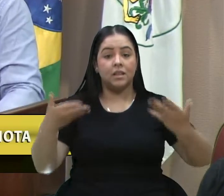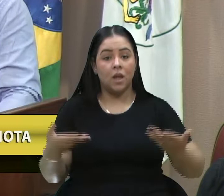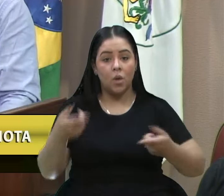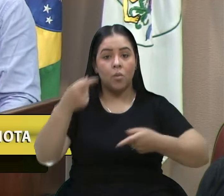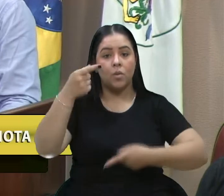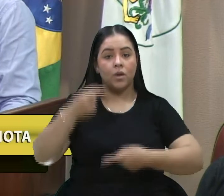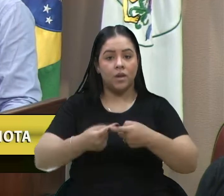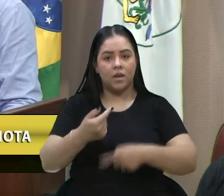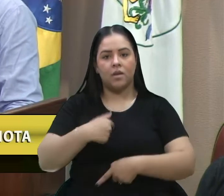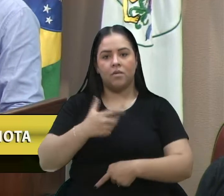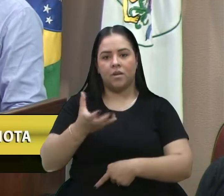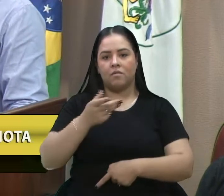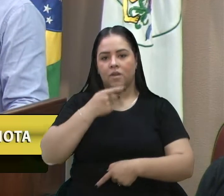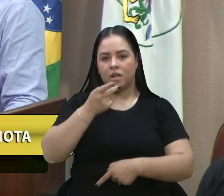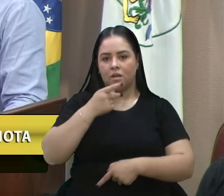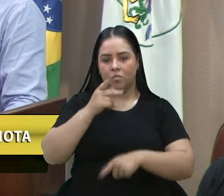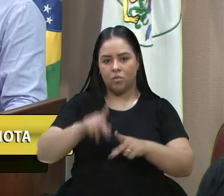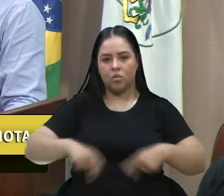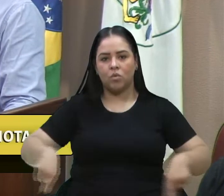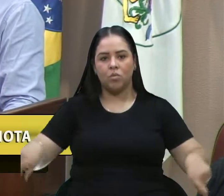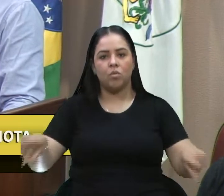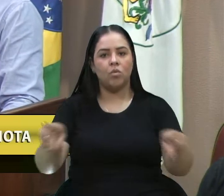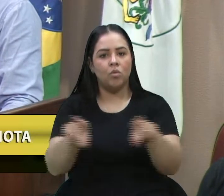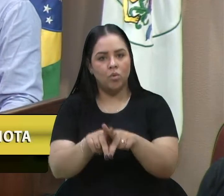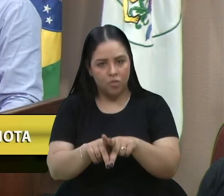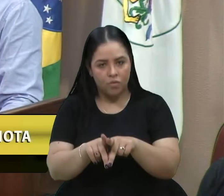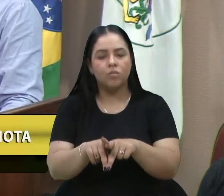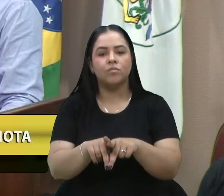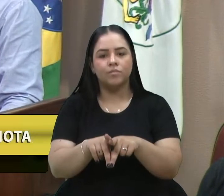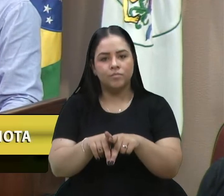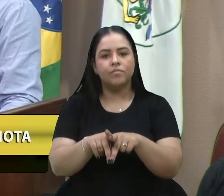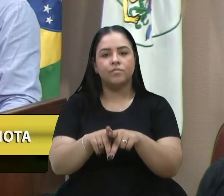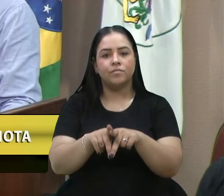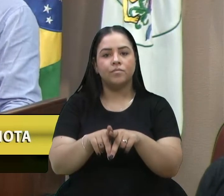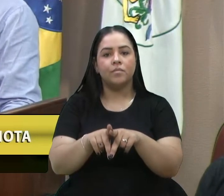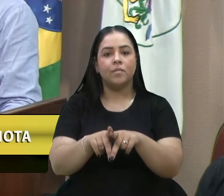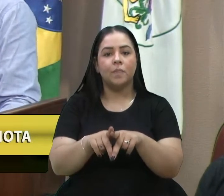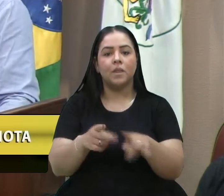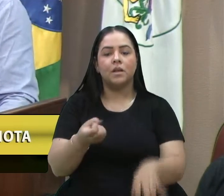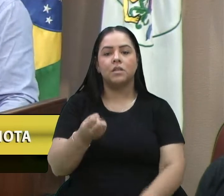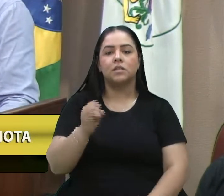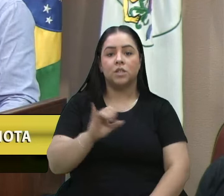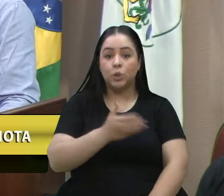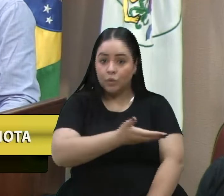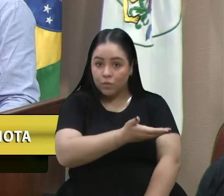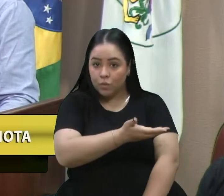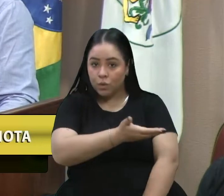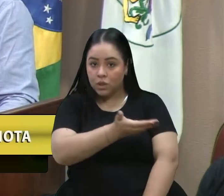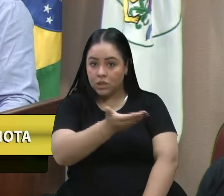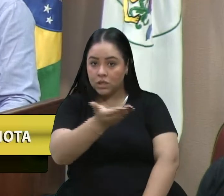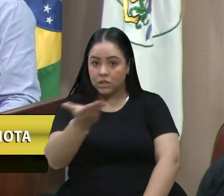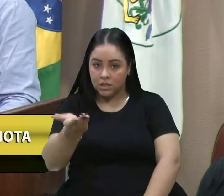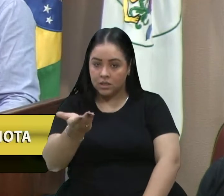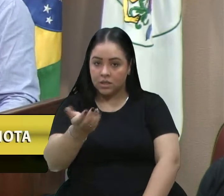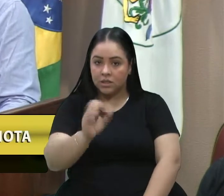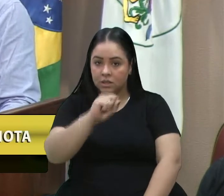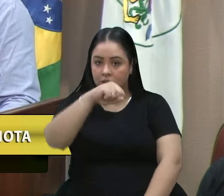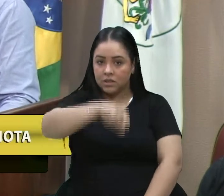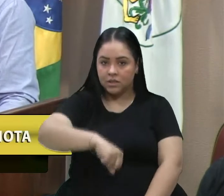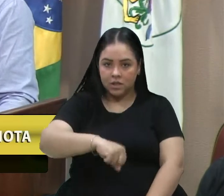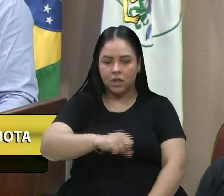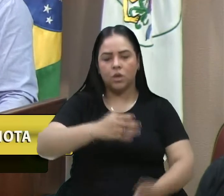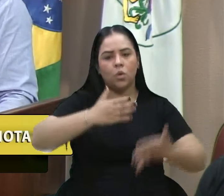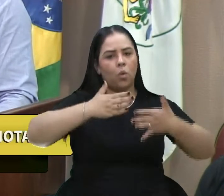dizer, a população de Loreto, que enquanto vocês realmente com